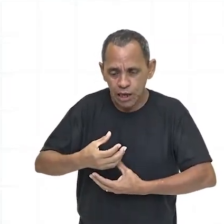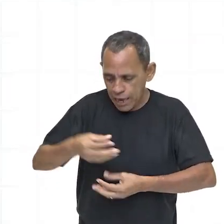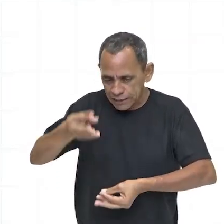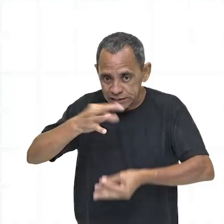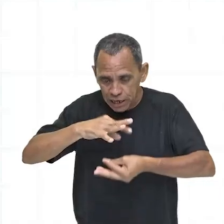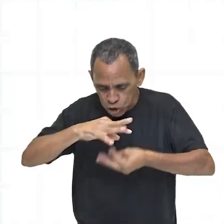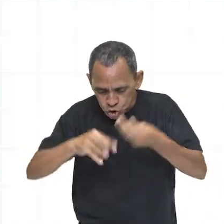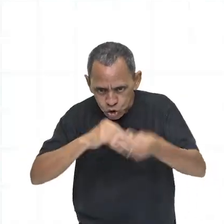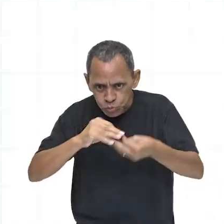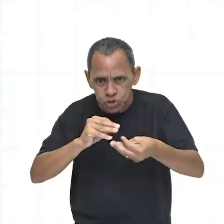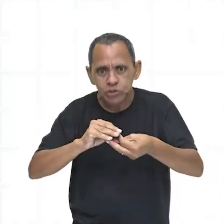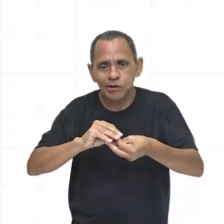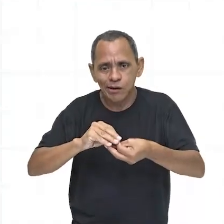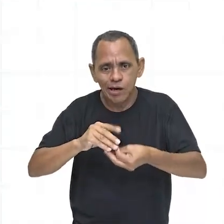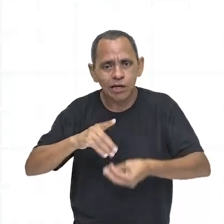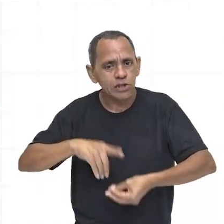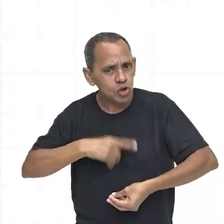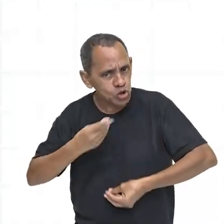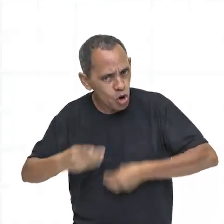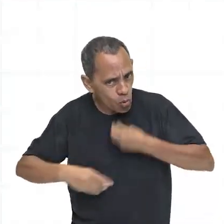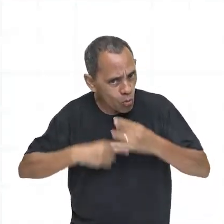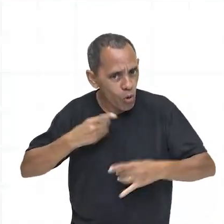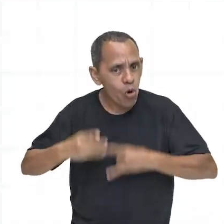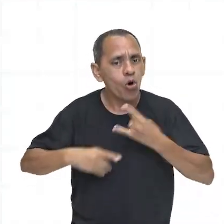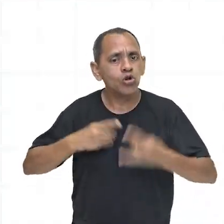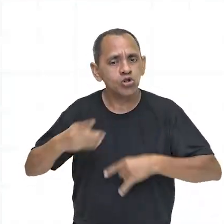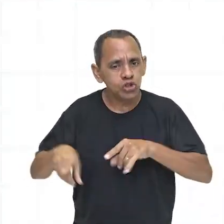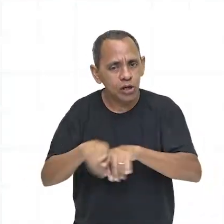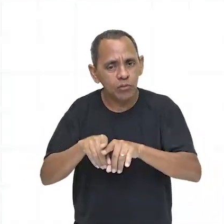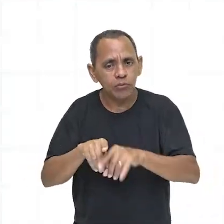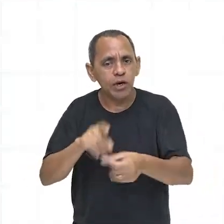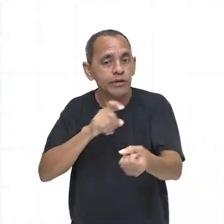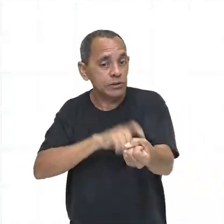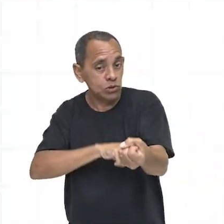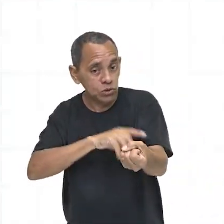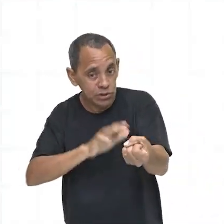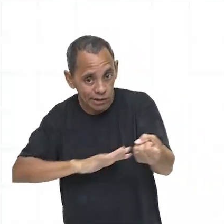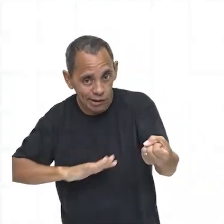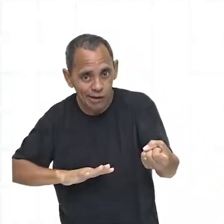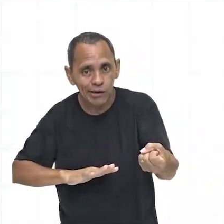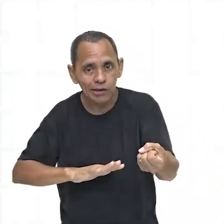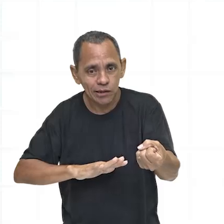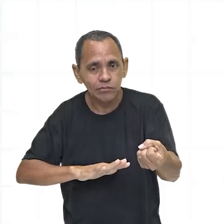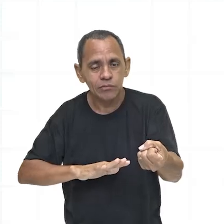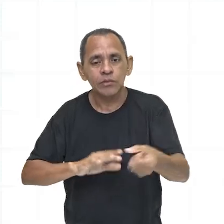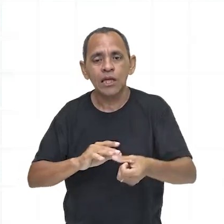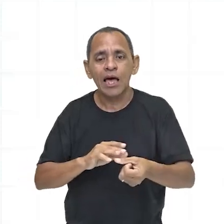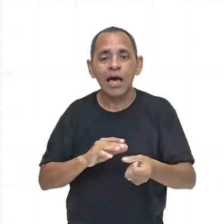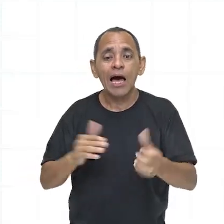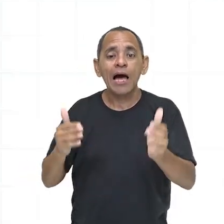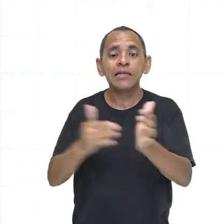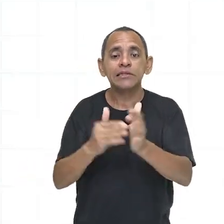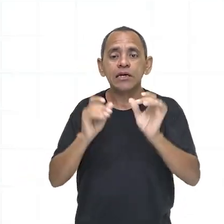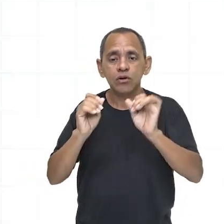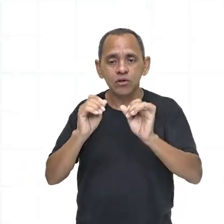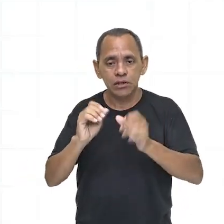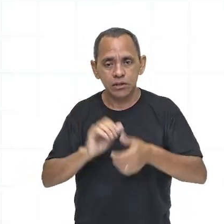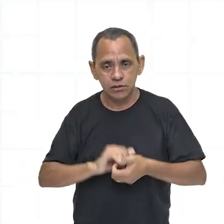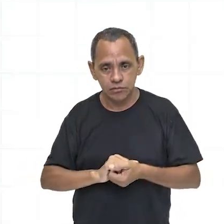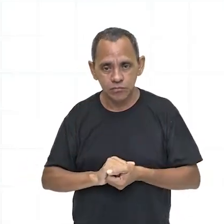esses hormônios na corrente sanguínea e vai parar lá na glicose